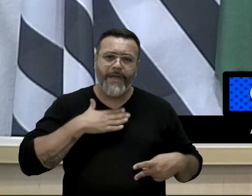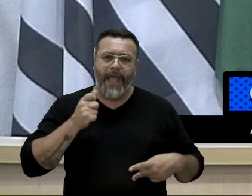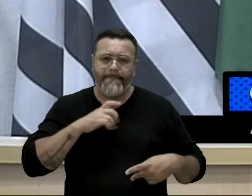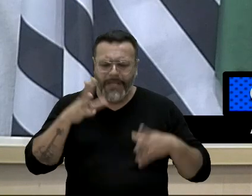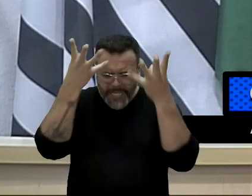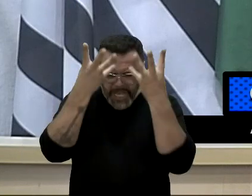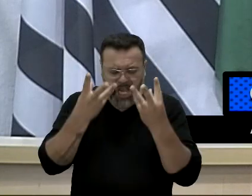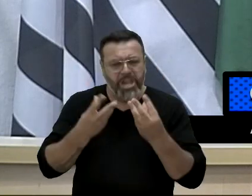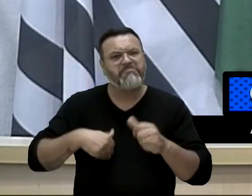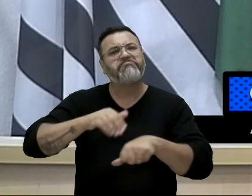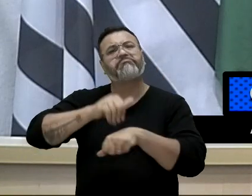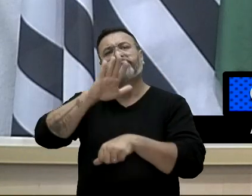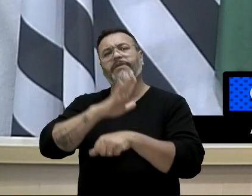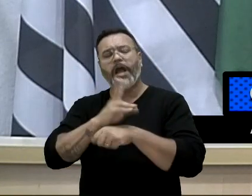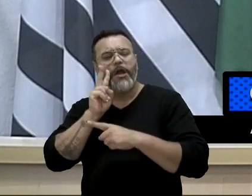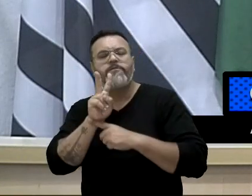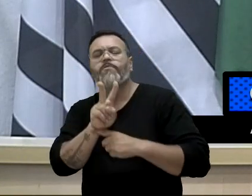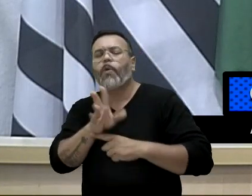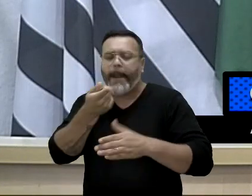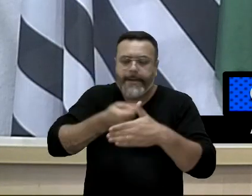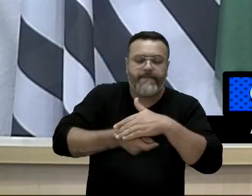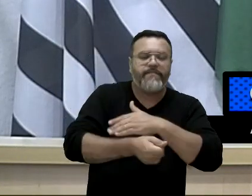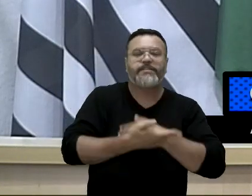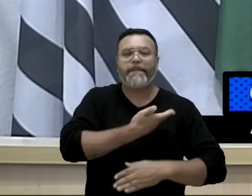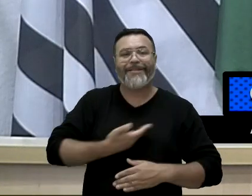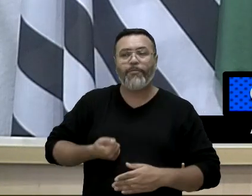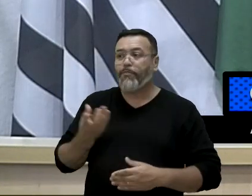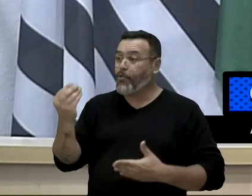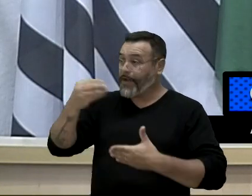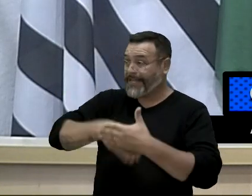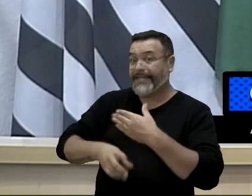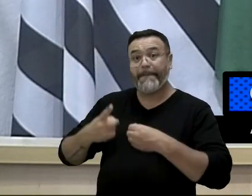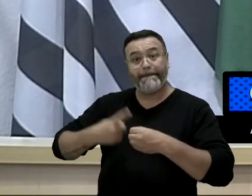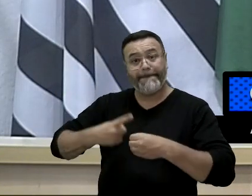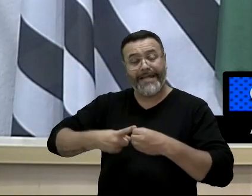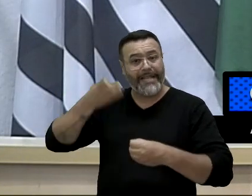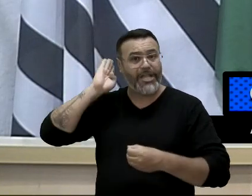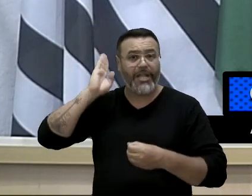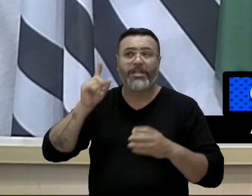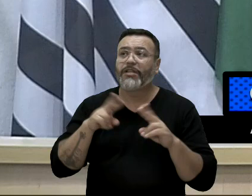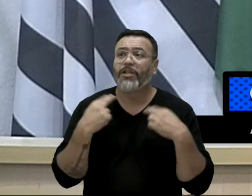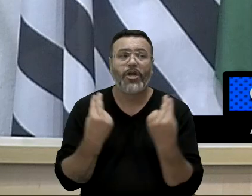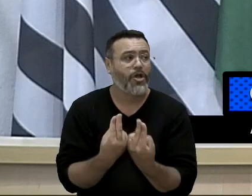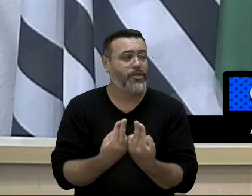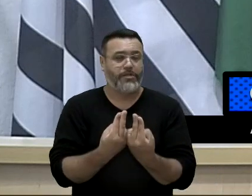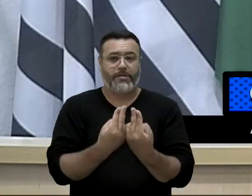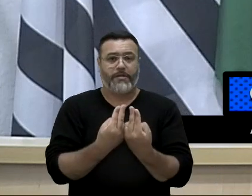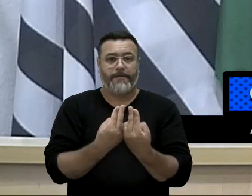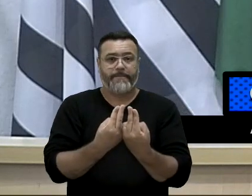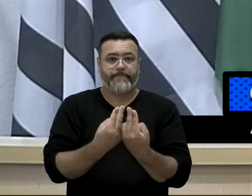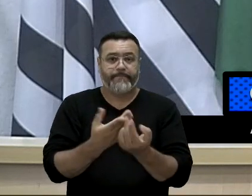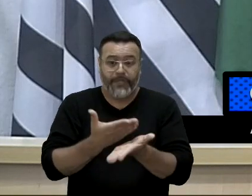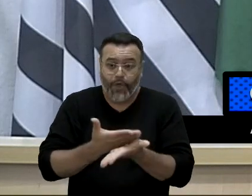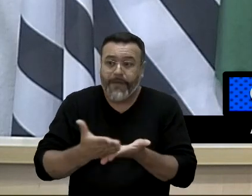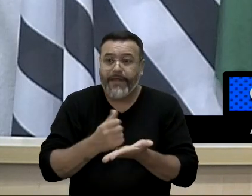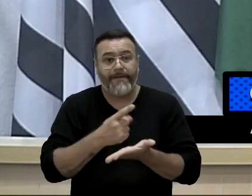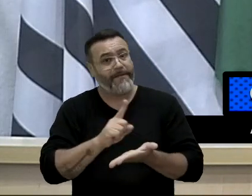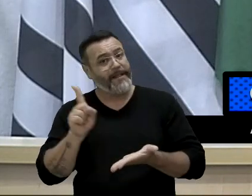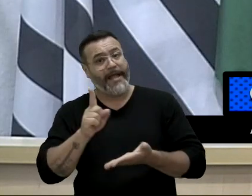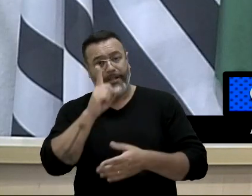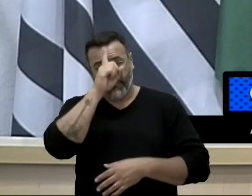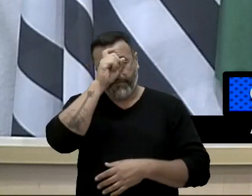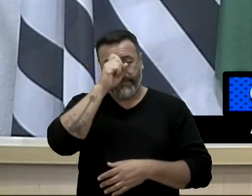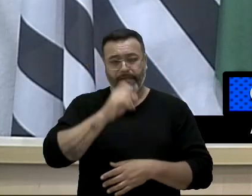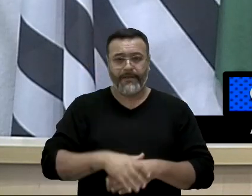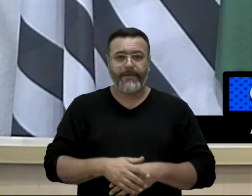merece um olhar de investimento público na nossa cidade. Tem que começar por lá. E eu vejo que lá está ficando por último. Então, eu